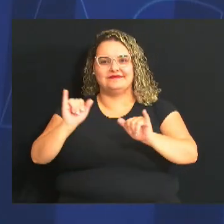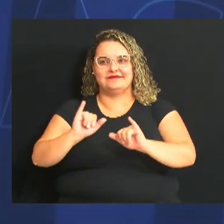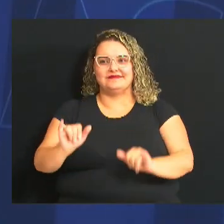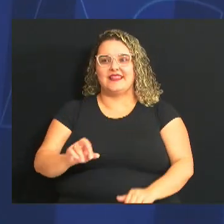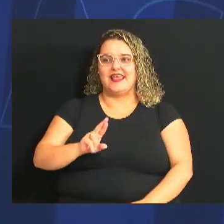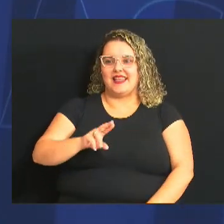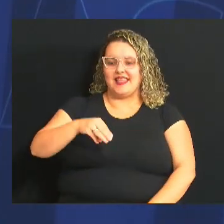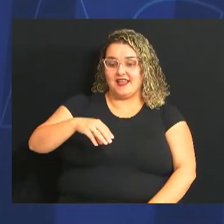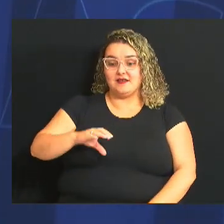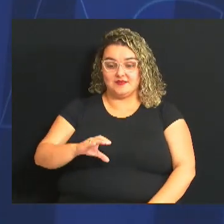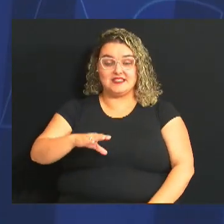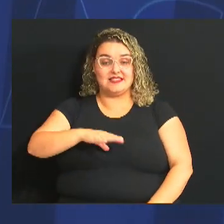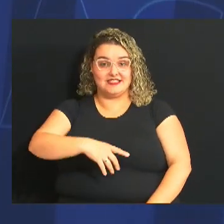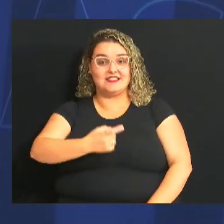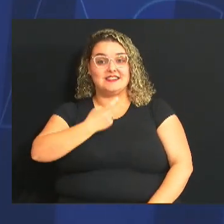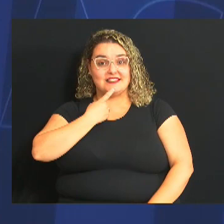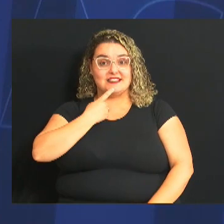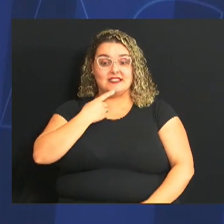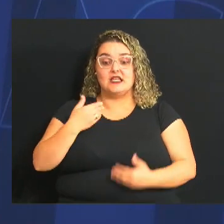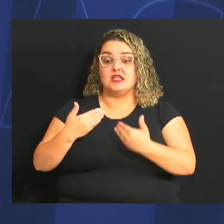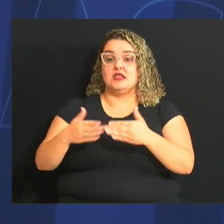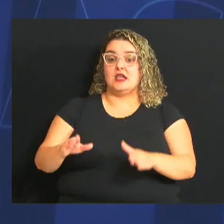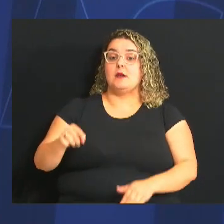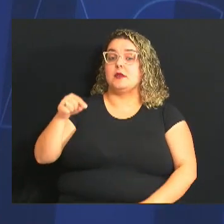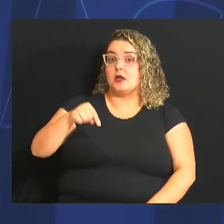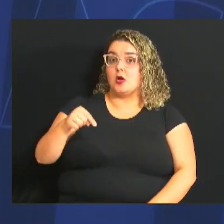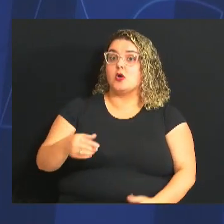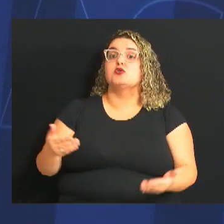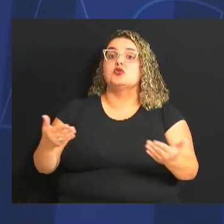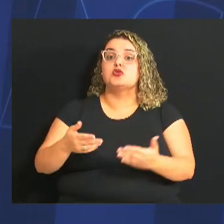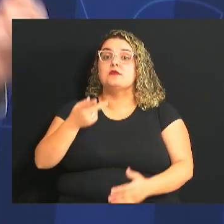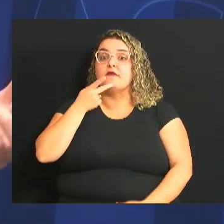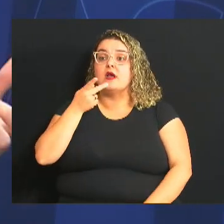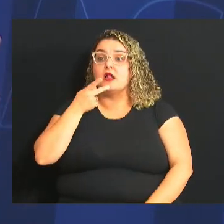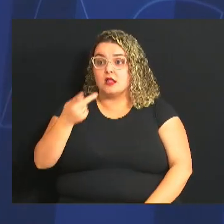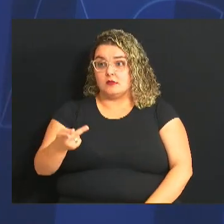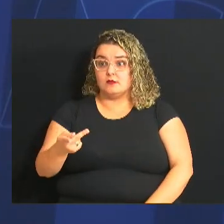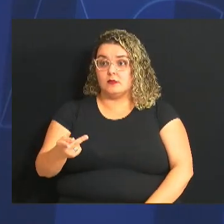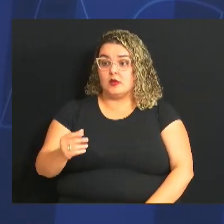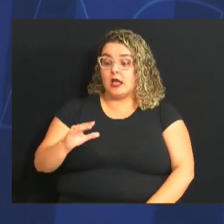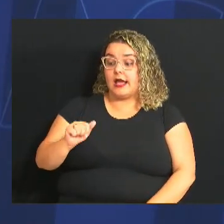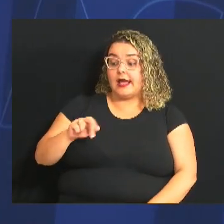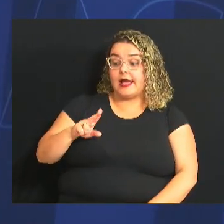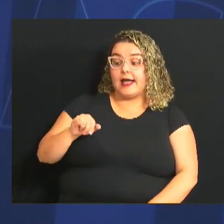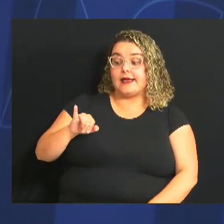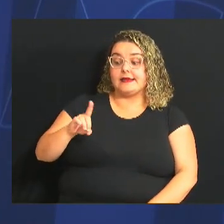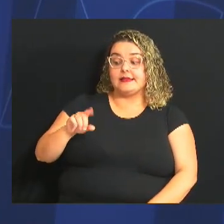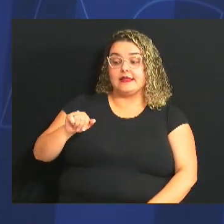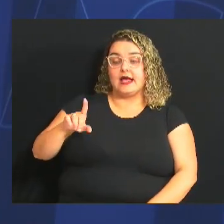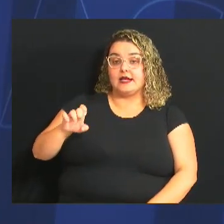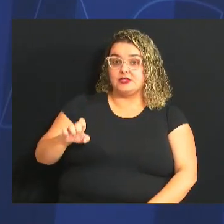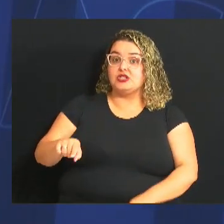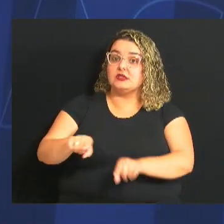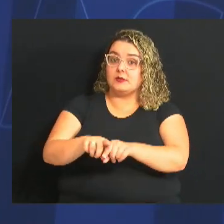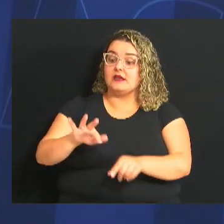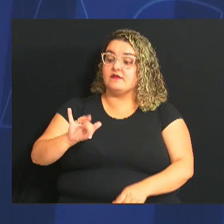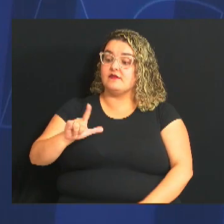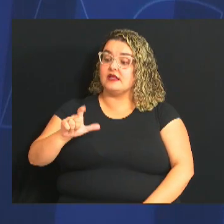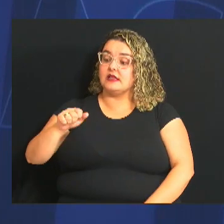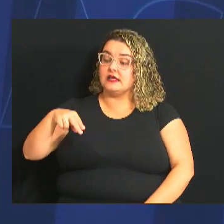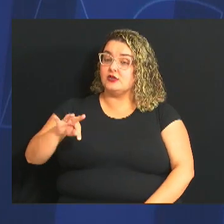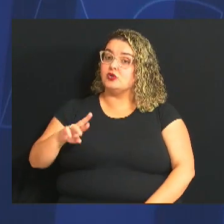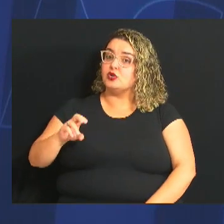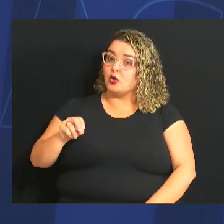de Campinas e a gente abre a edição de hoje falando sobre caridade e filantropia, que fazem parte